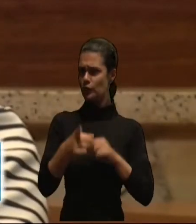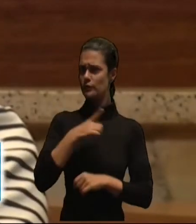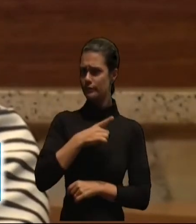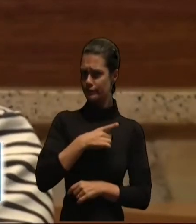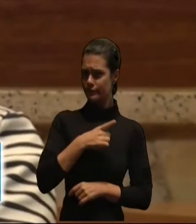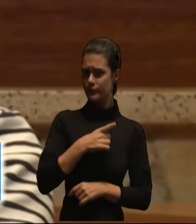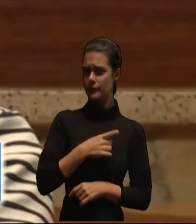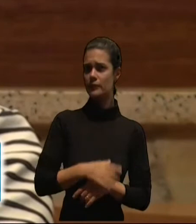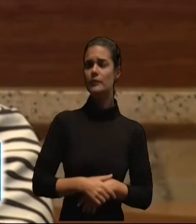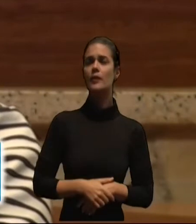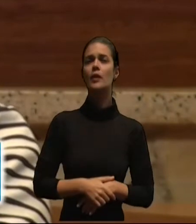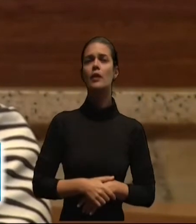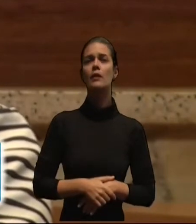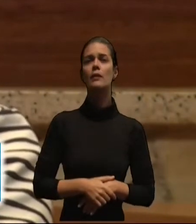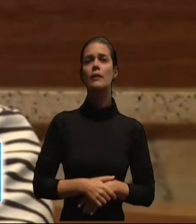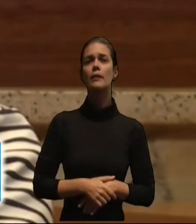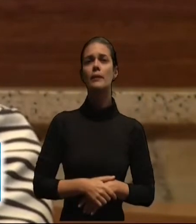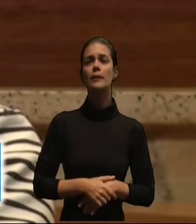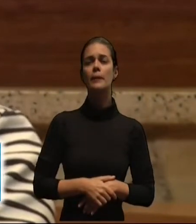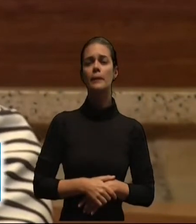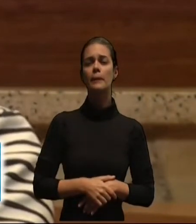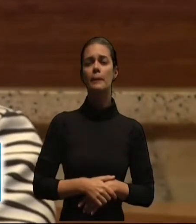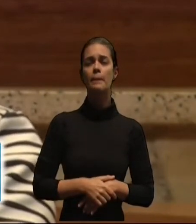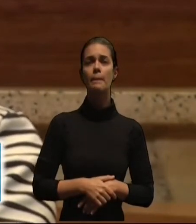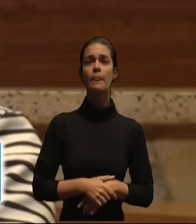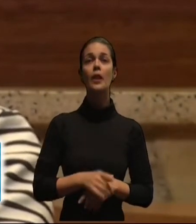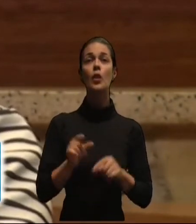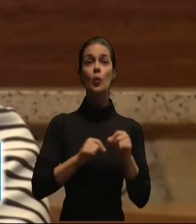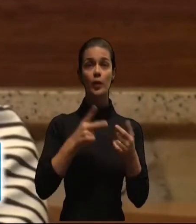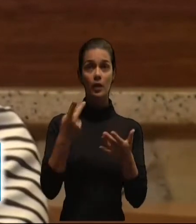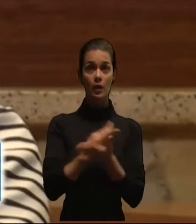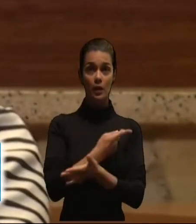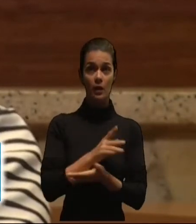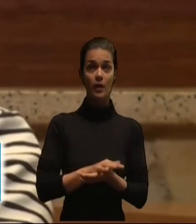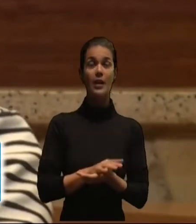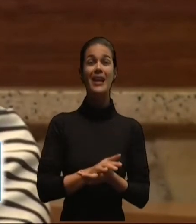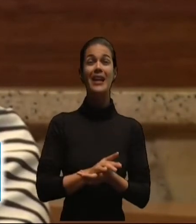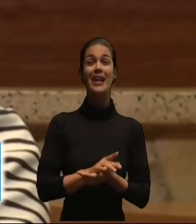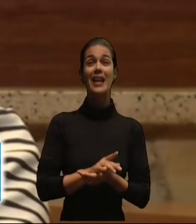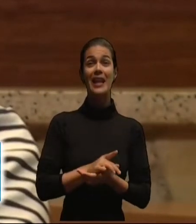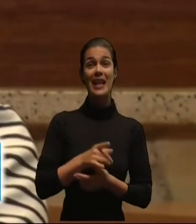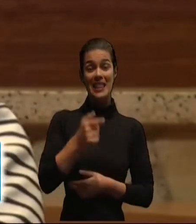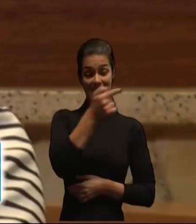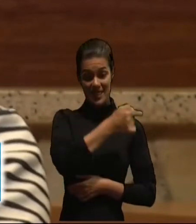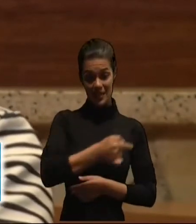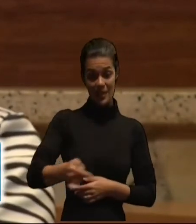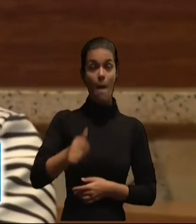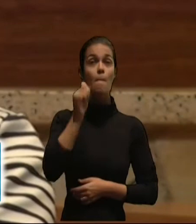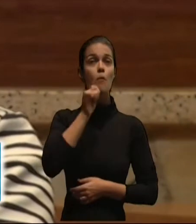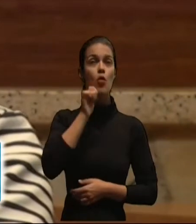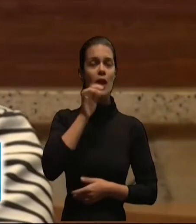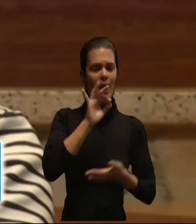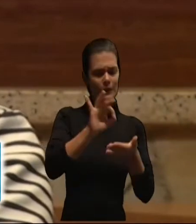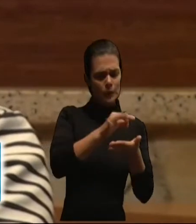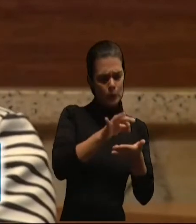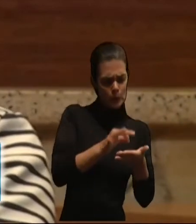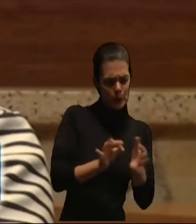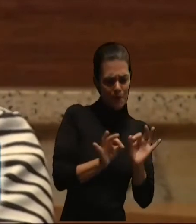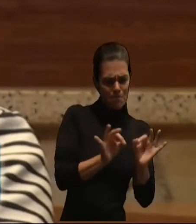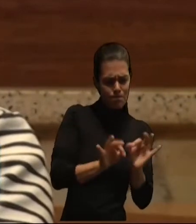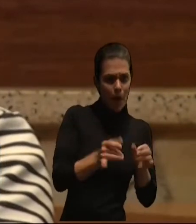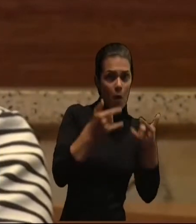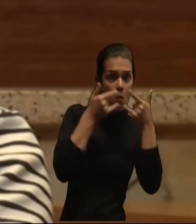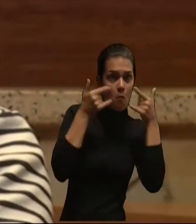o motorista da igreja recolhe nos prédios de apartamentos as máscaras que as irmãs fazem durante a semana. E são entregues lá